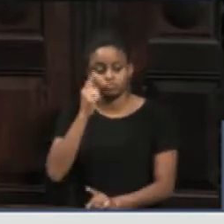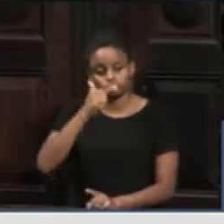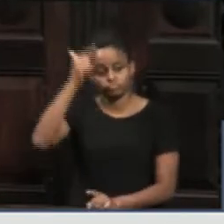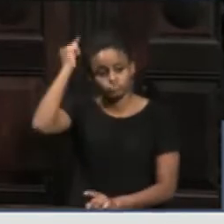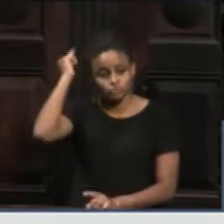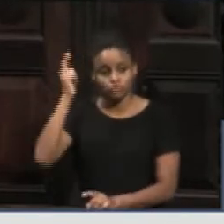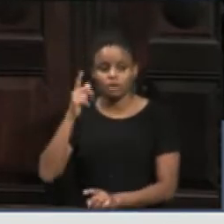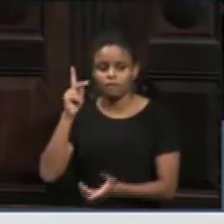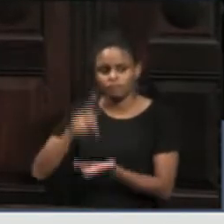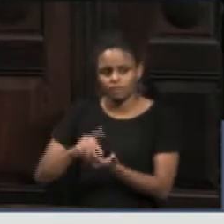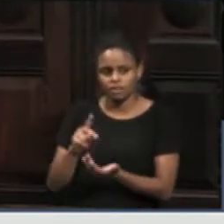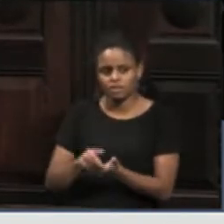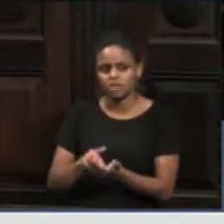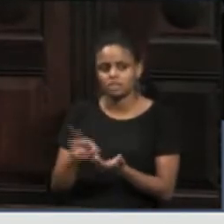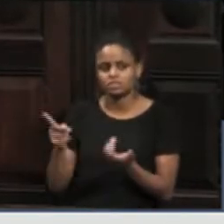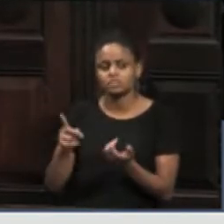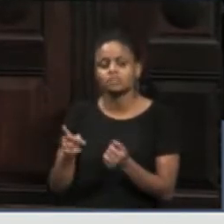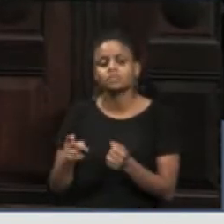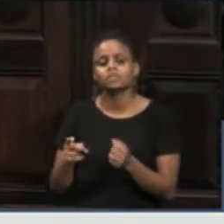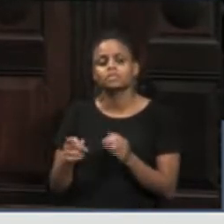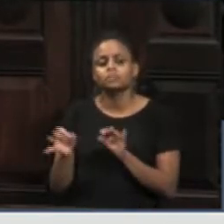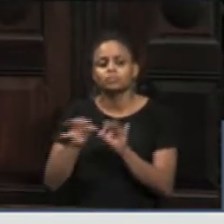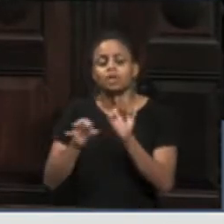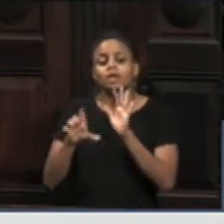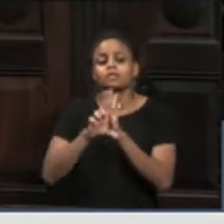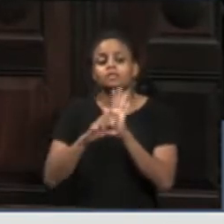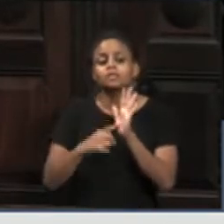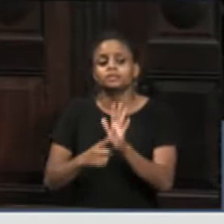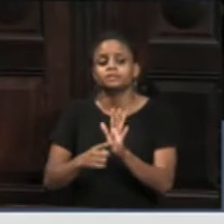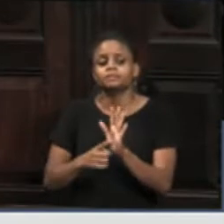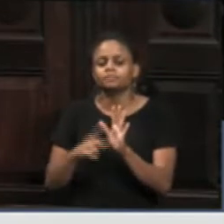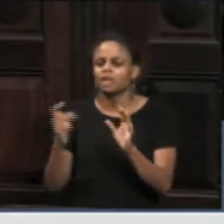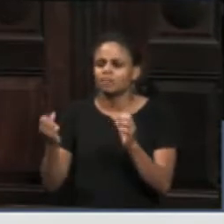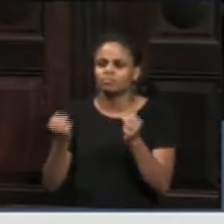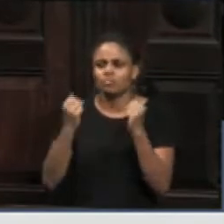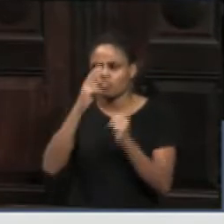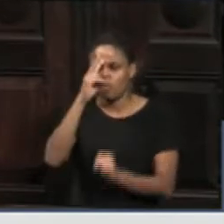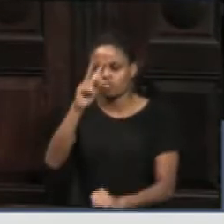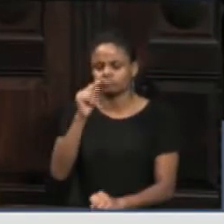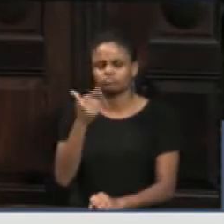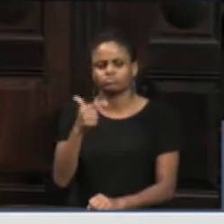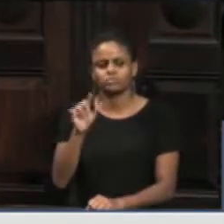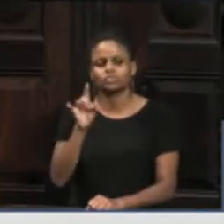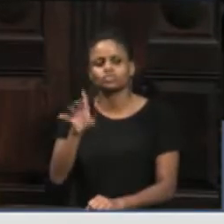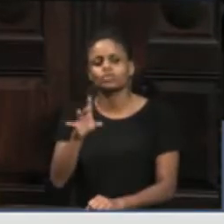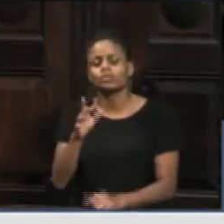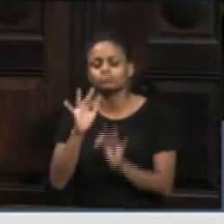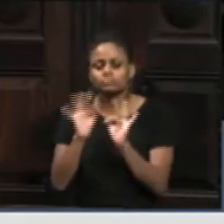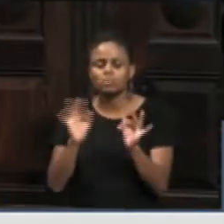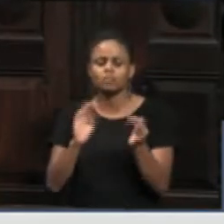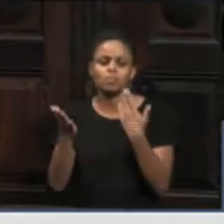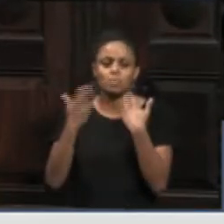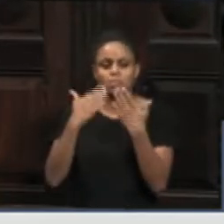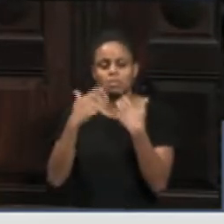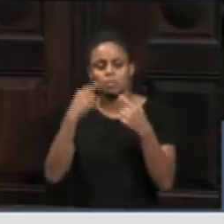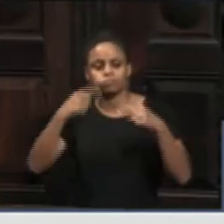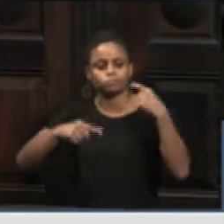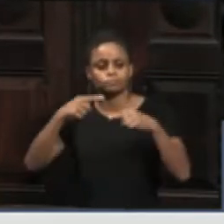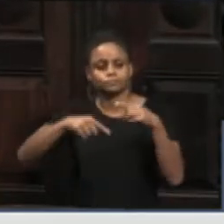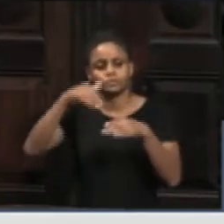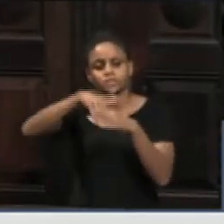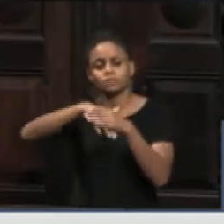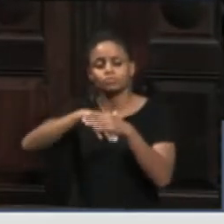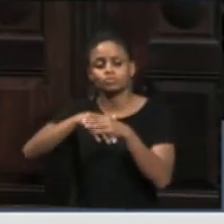na verdade, a indicação legislativa, ela não tem grande poder, é apenas para que se possa debater isso dentro do Tribunal